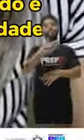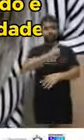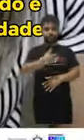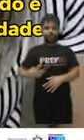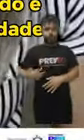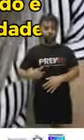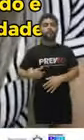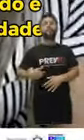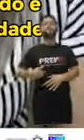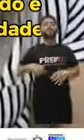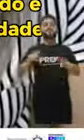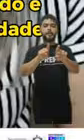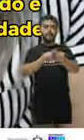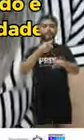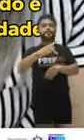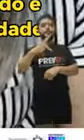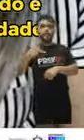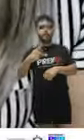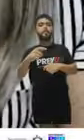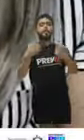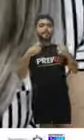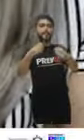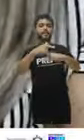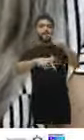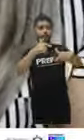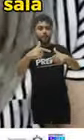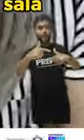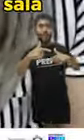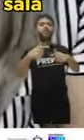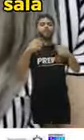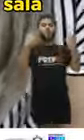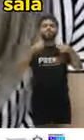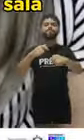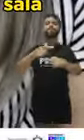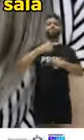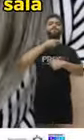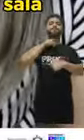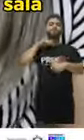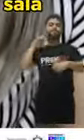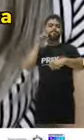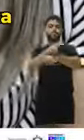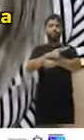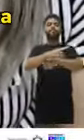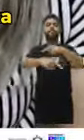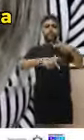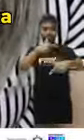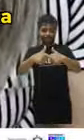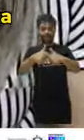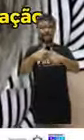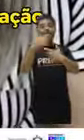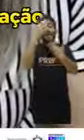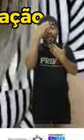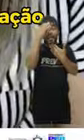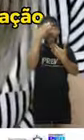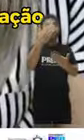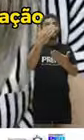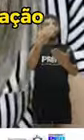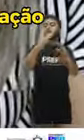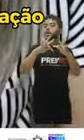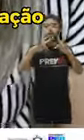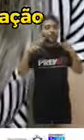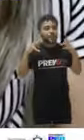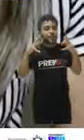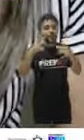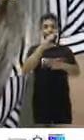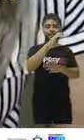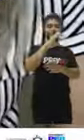ali estudando e precisamos de oportunidade para ir, né, e ter esse contato com a sala de aula. Então, eu sou muito grata, gratidão a toda a